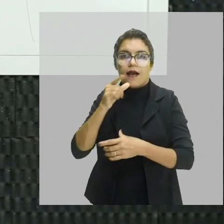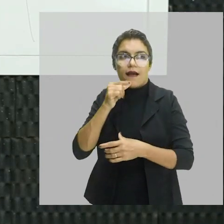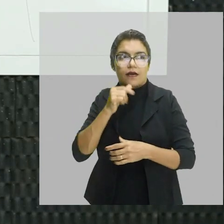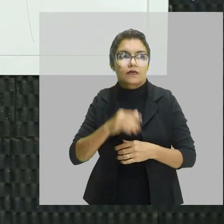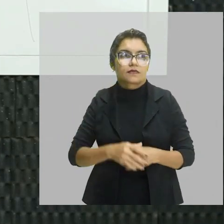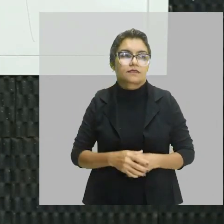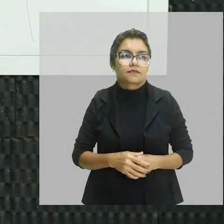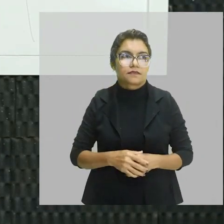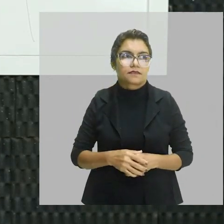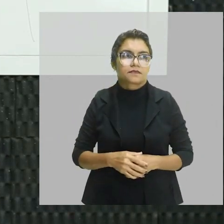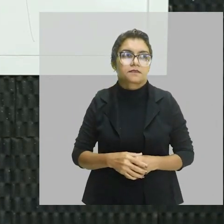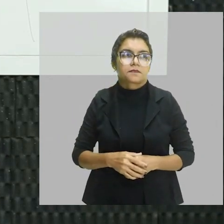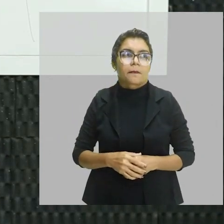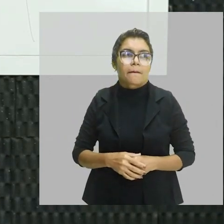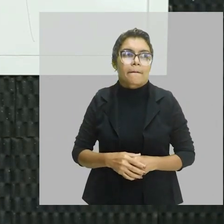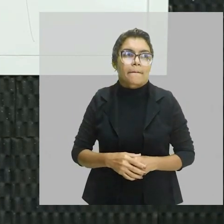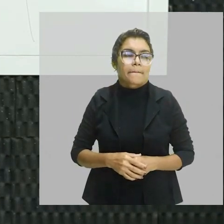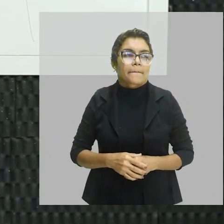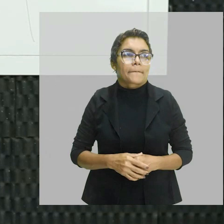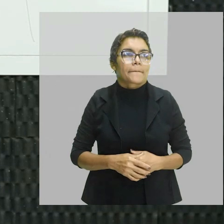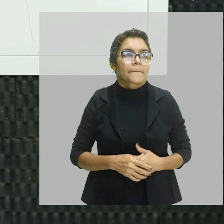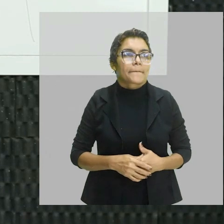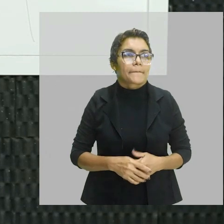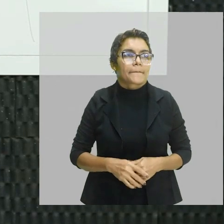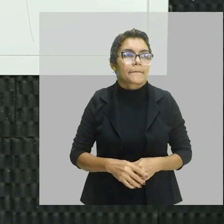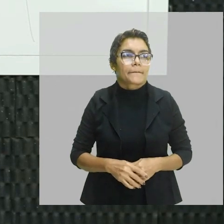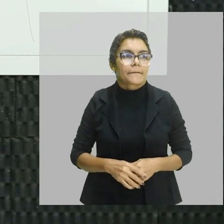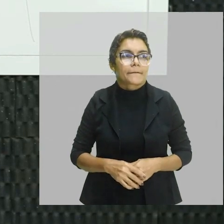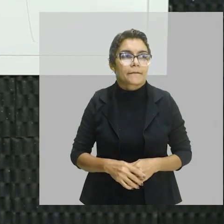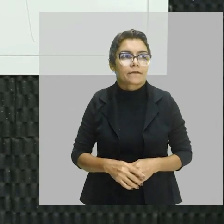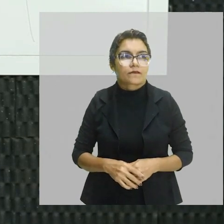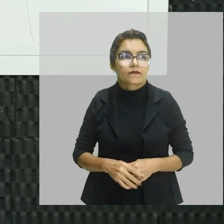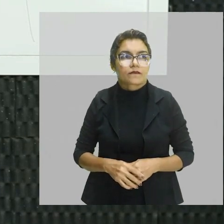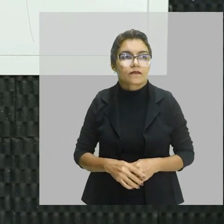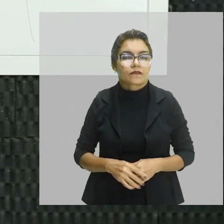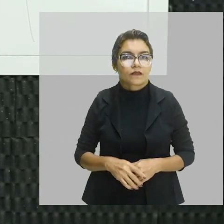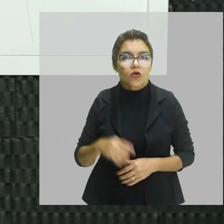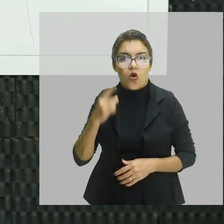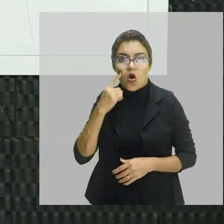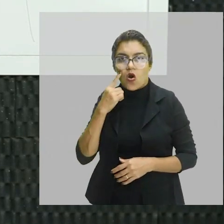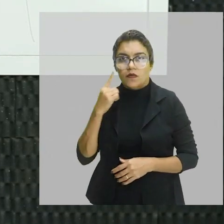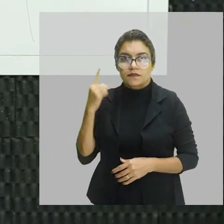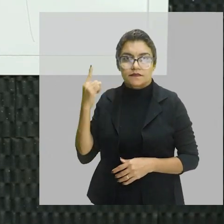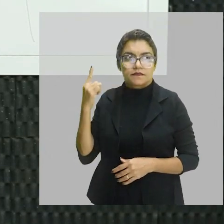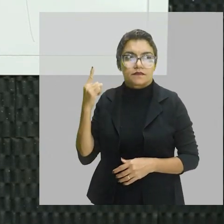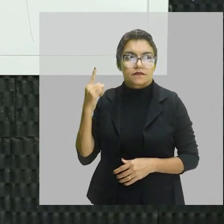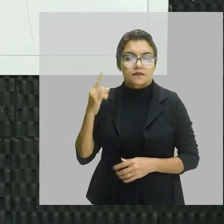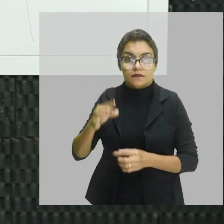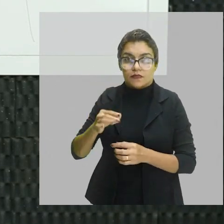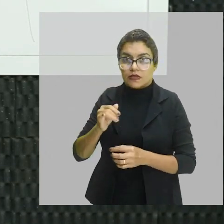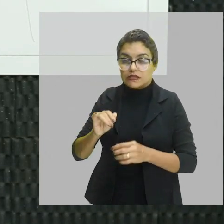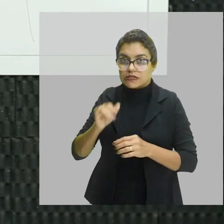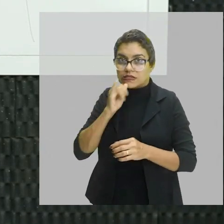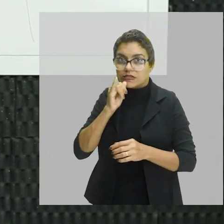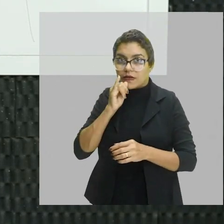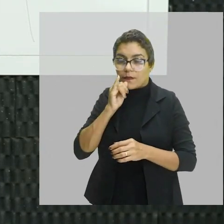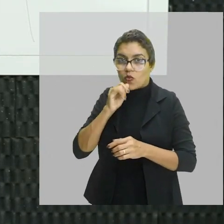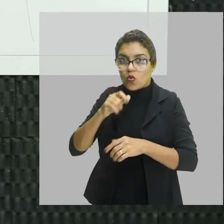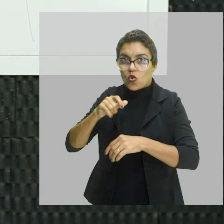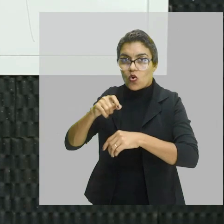um reservatóriozinho de água, pronto, que está a uma altura de 20